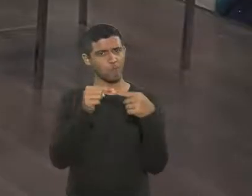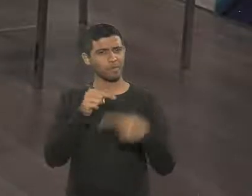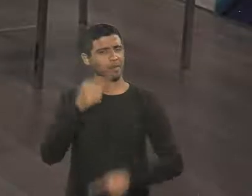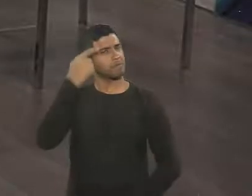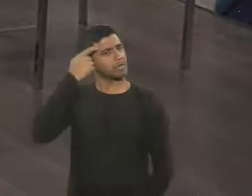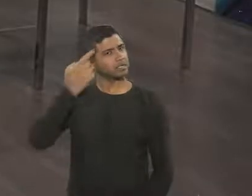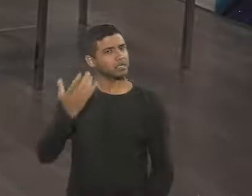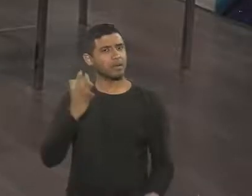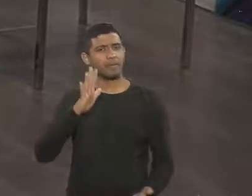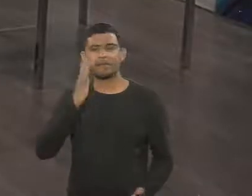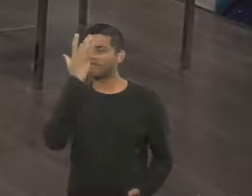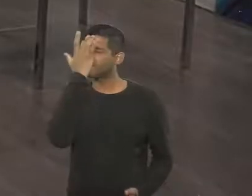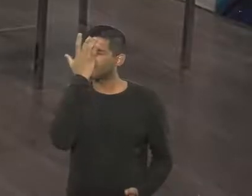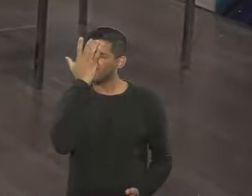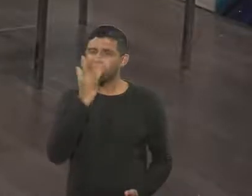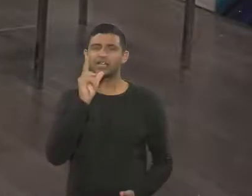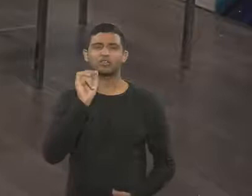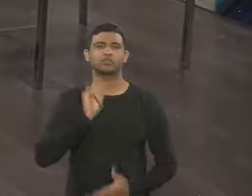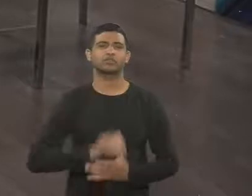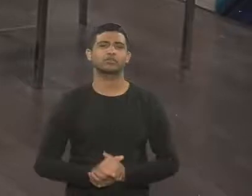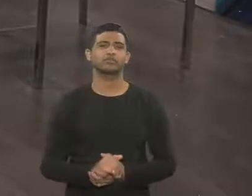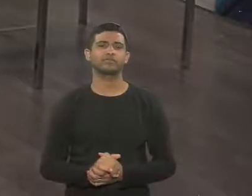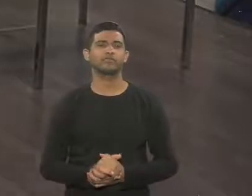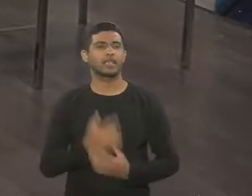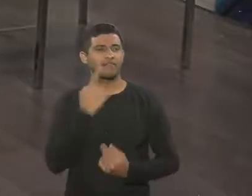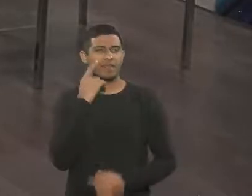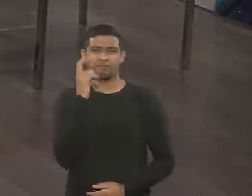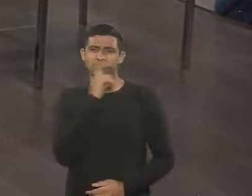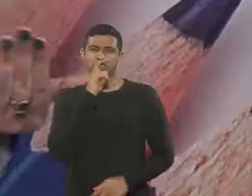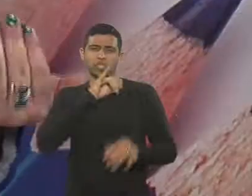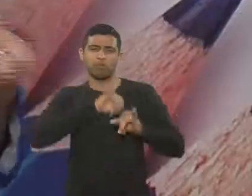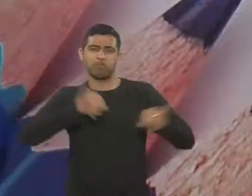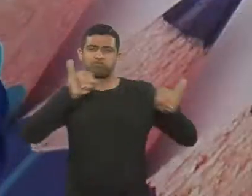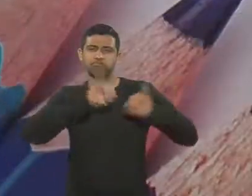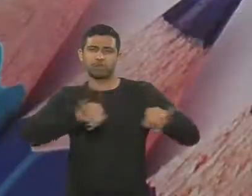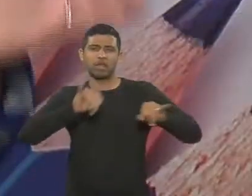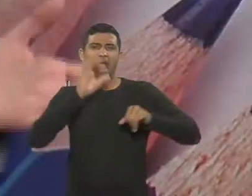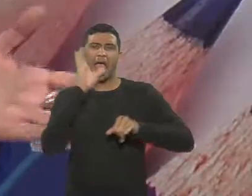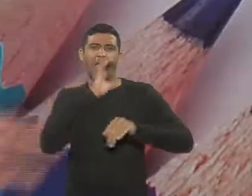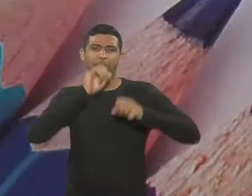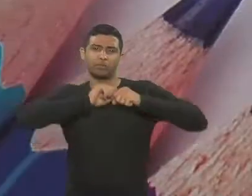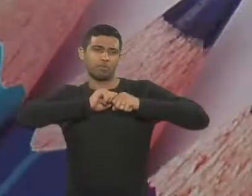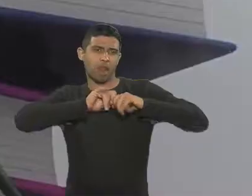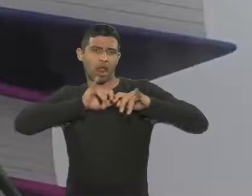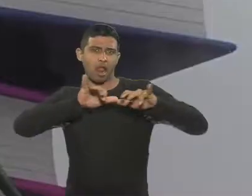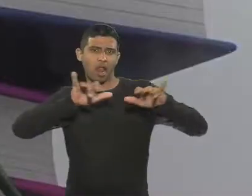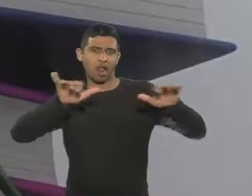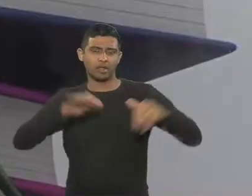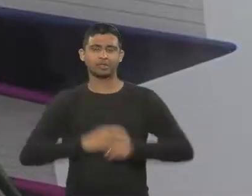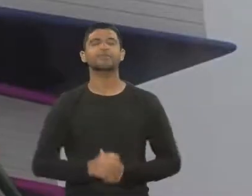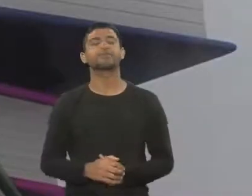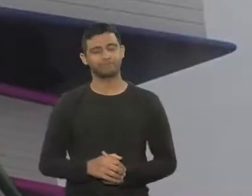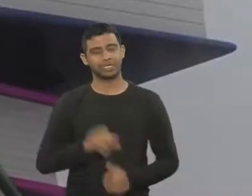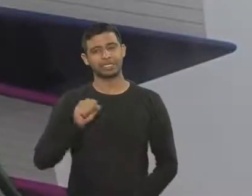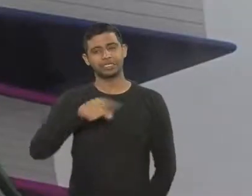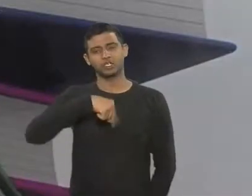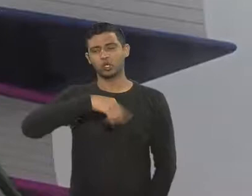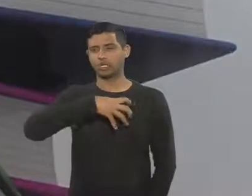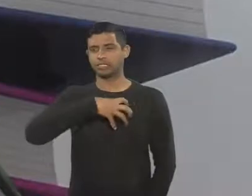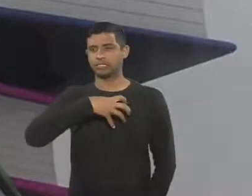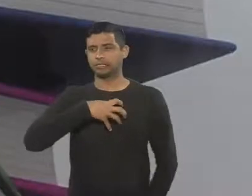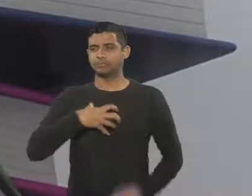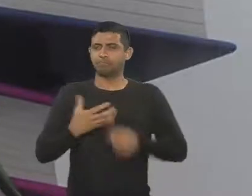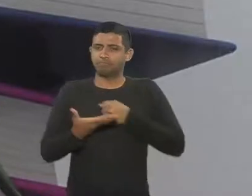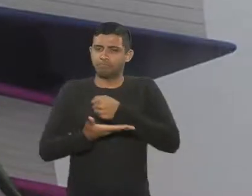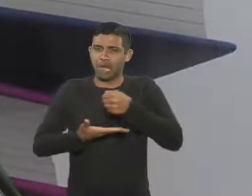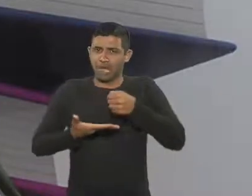e conceitos, o que facilita que a fake news chegue mais rápido e se espalhe. É isso? A gente tem emoções que são muito